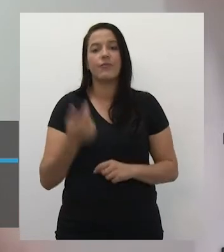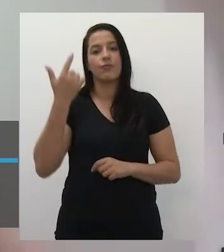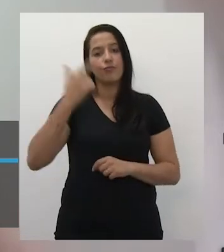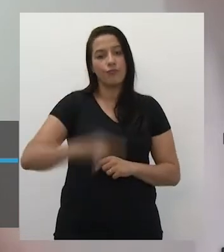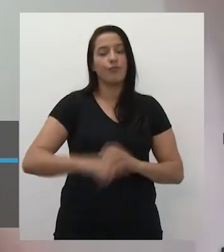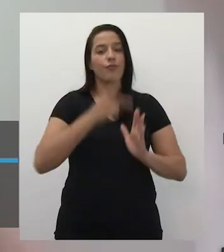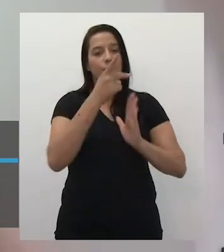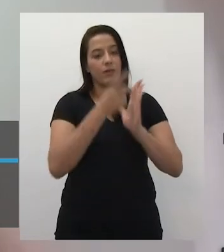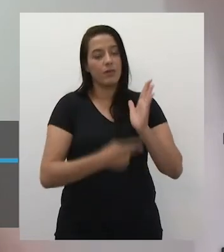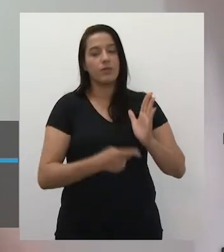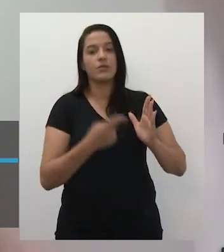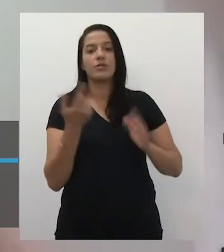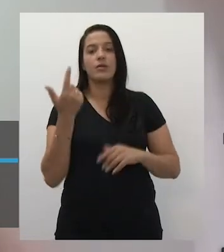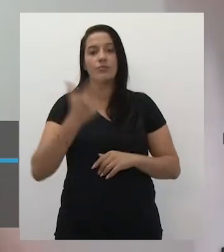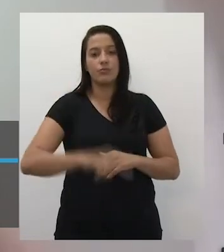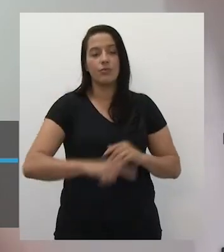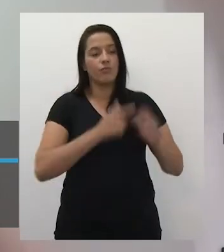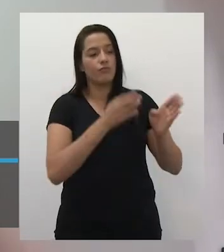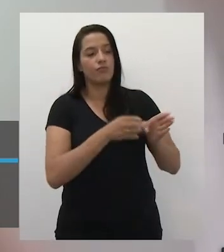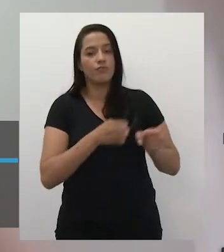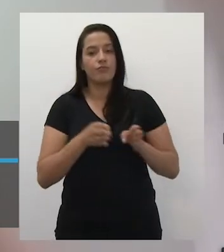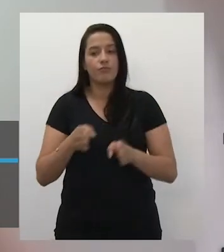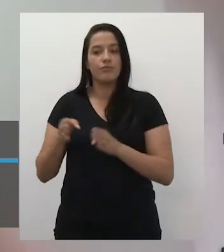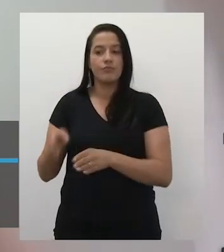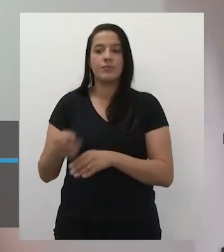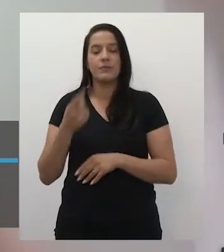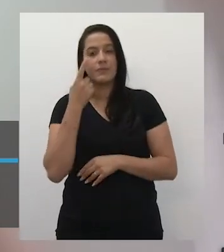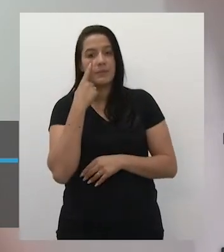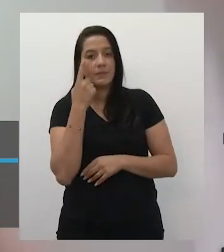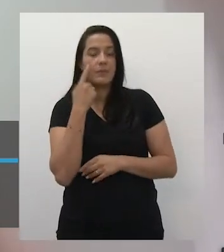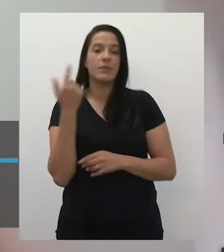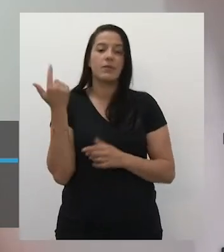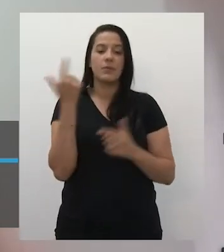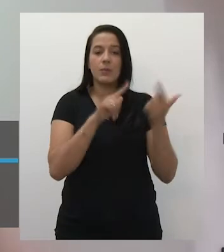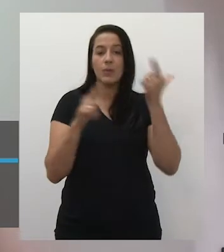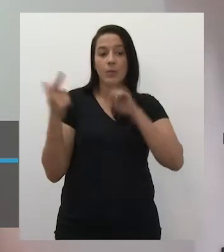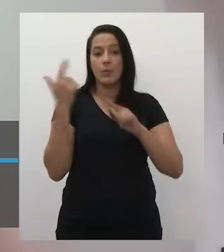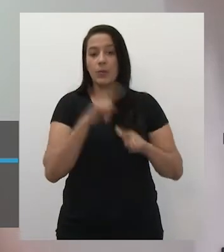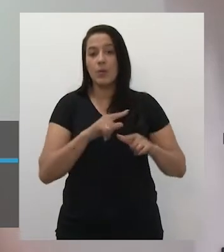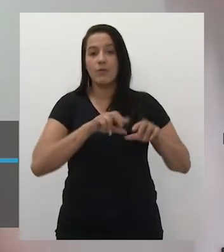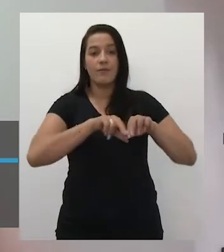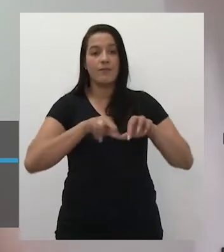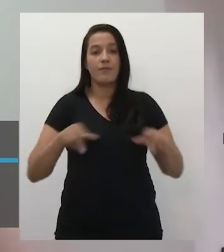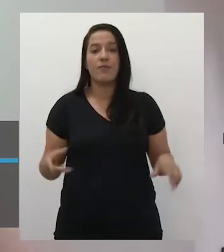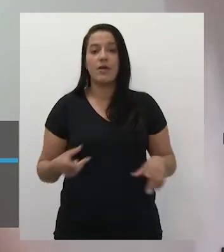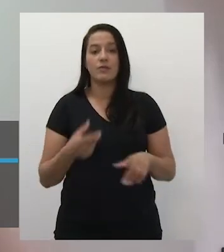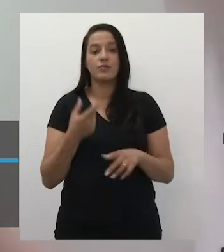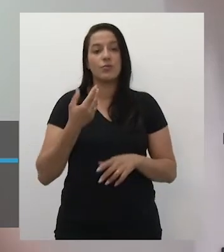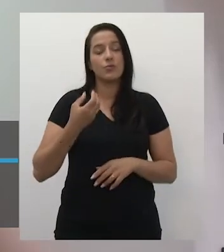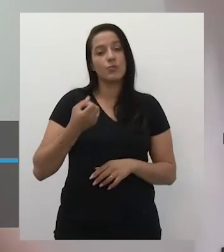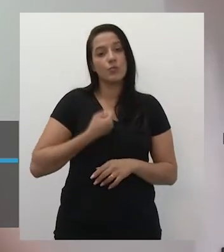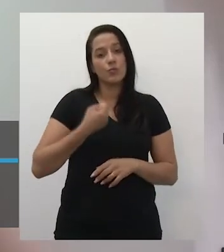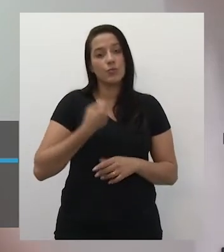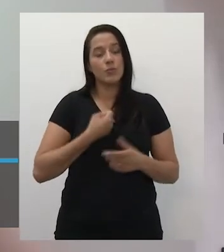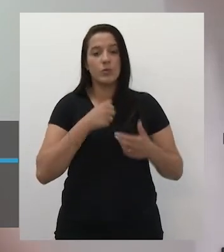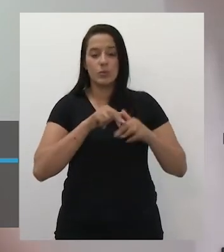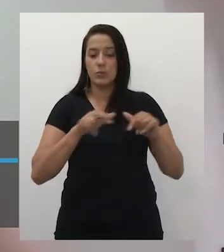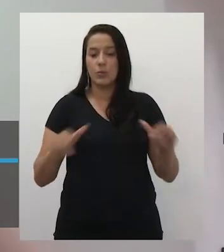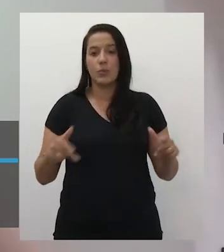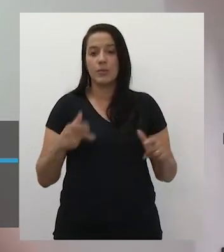dia. E é bem verdade que nem sempre dou conta de tudo, mesmo com o auxílio das meninas que trabalham comigo na